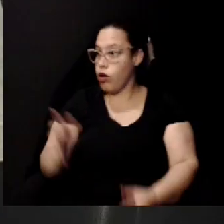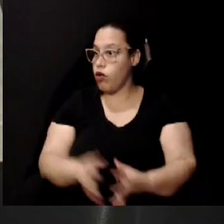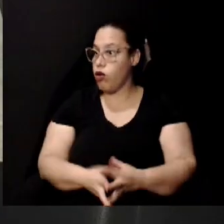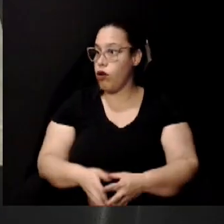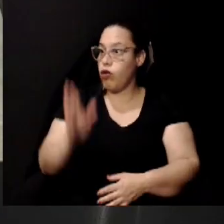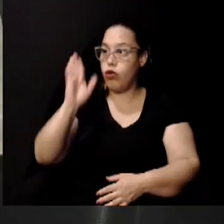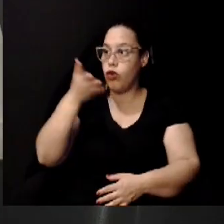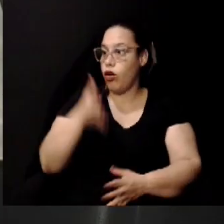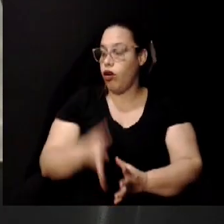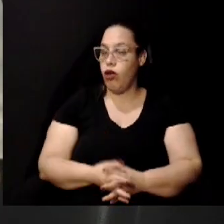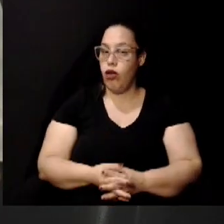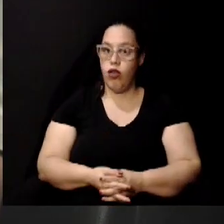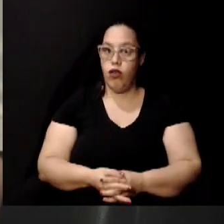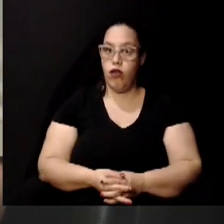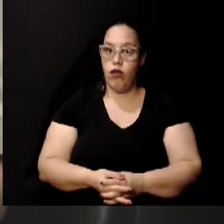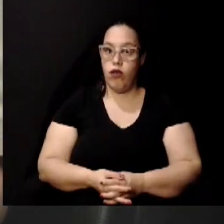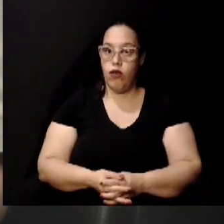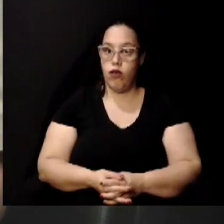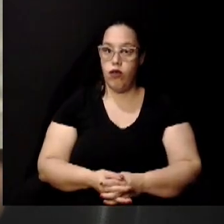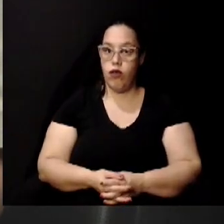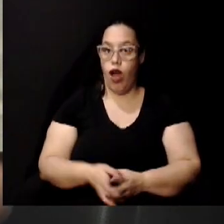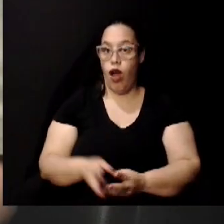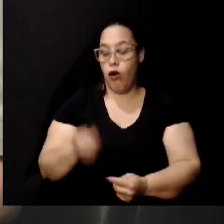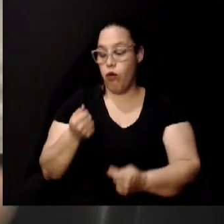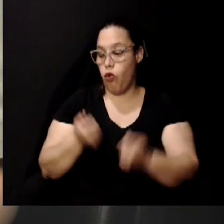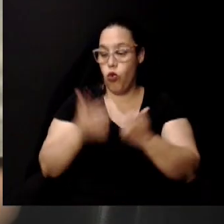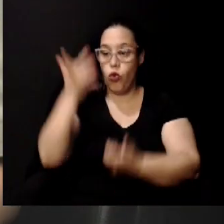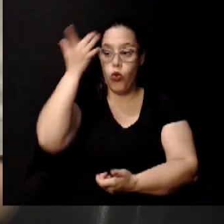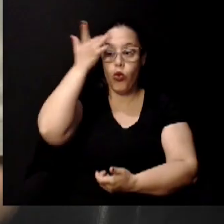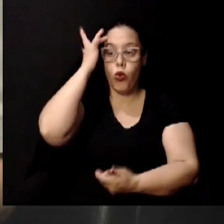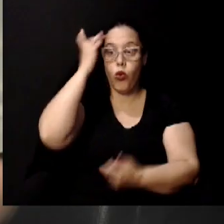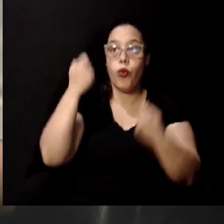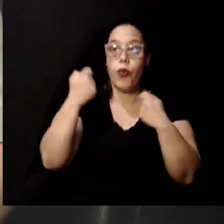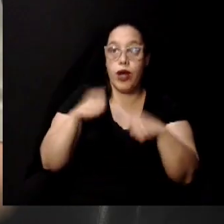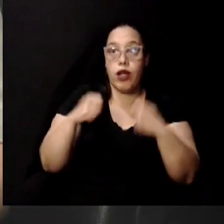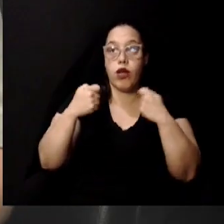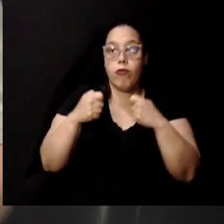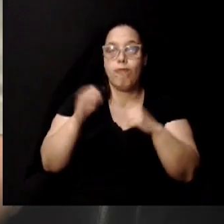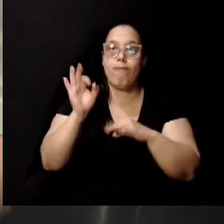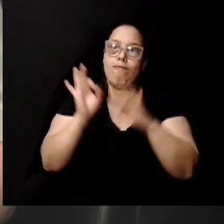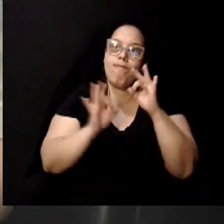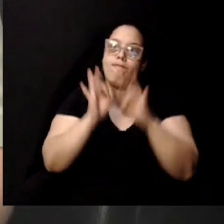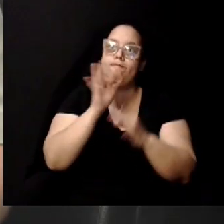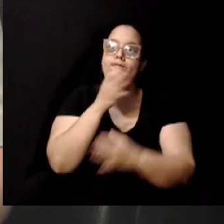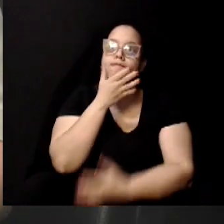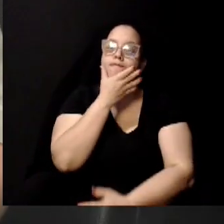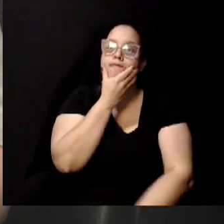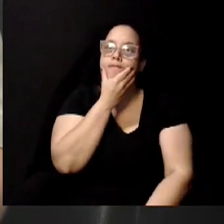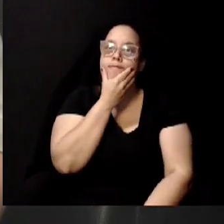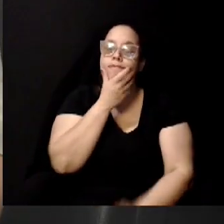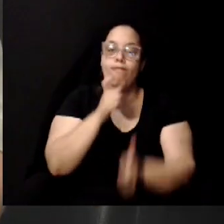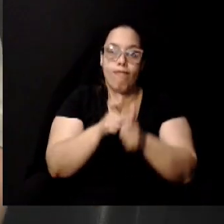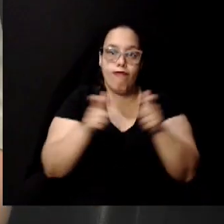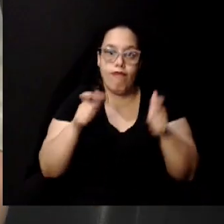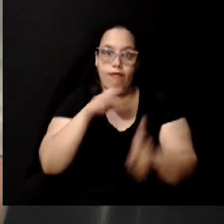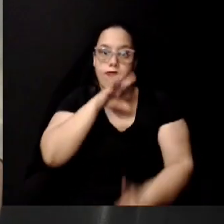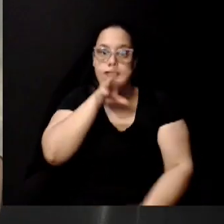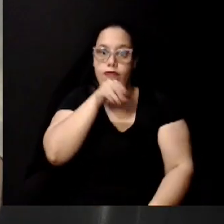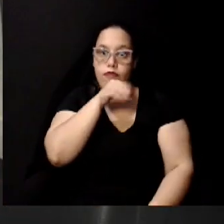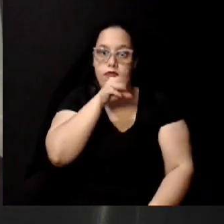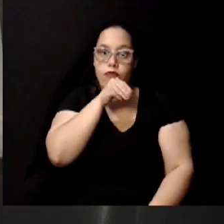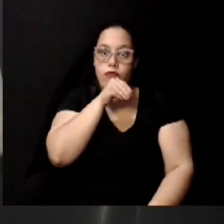entendeu? Aos poucos, eu acho que a gente precisa ter um plano para aumentar o quadro de servidores